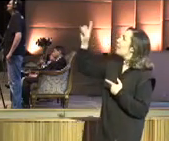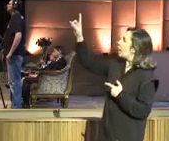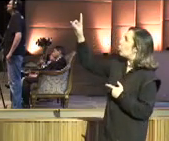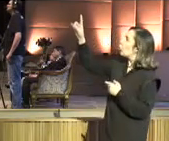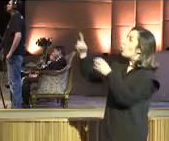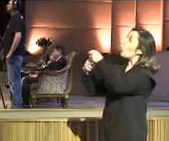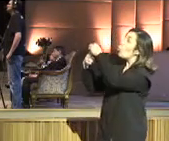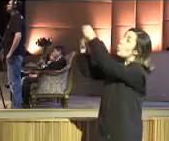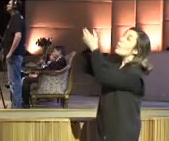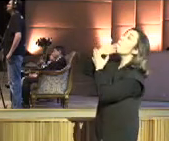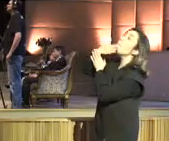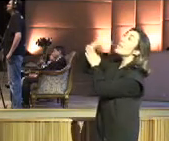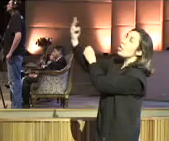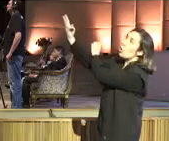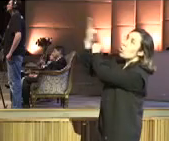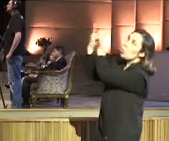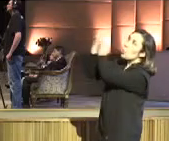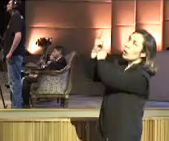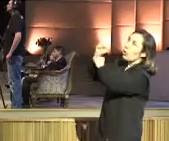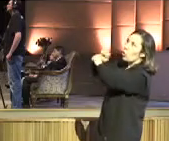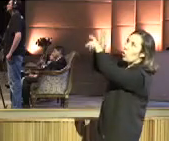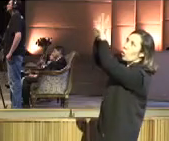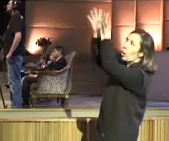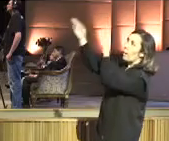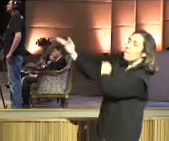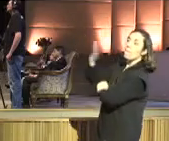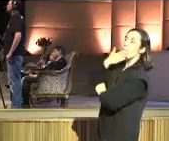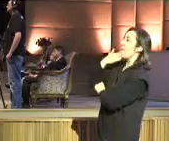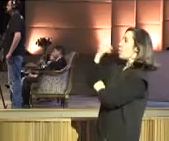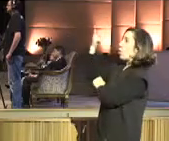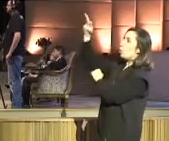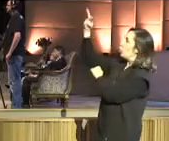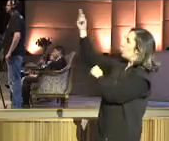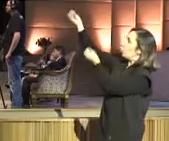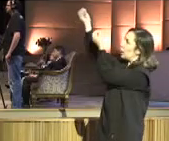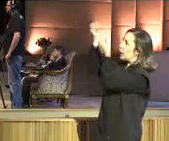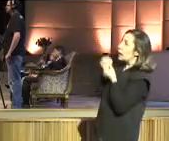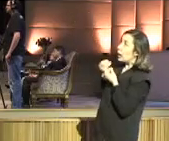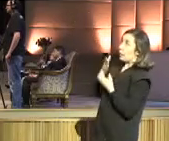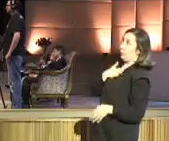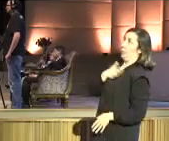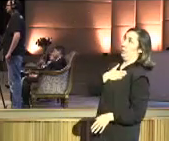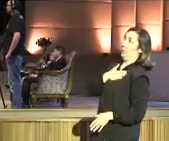melhor, nem glória maior do que o Senhor dirigindo a minha vida.